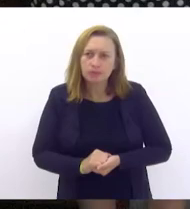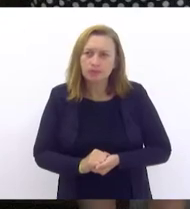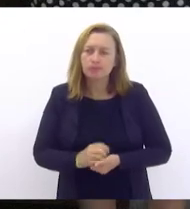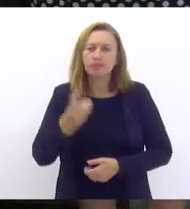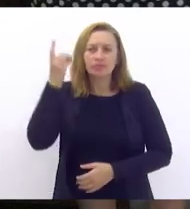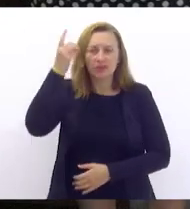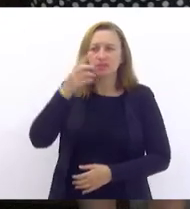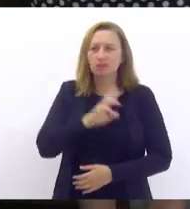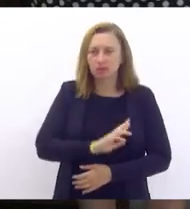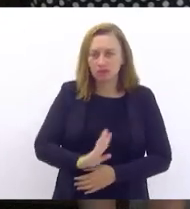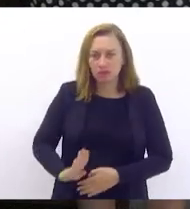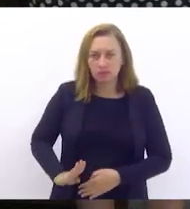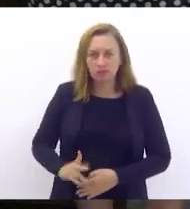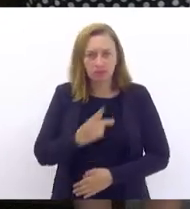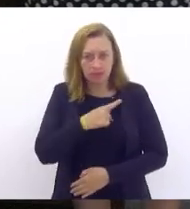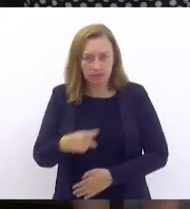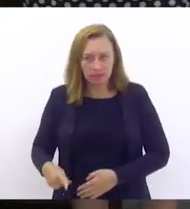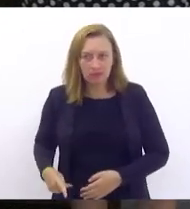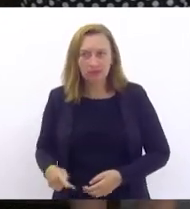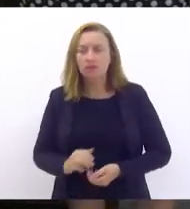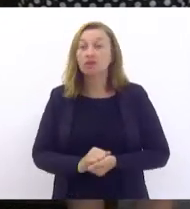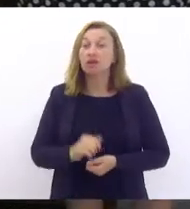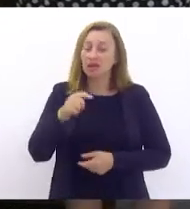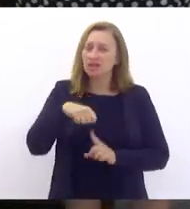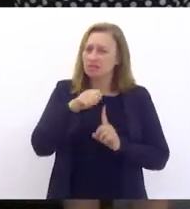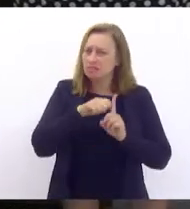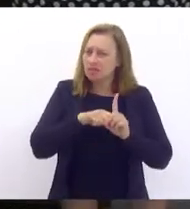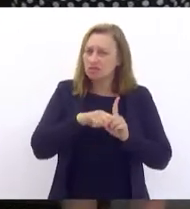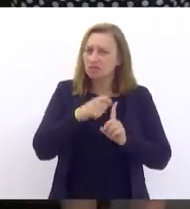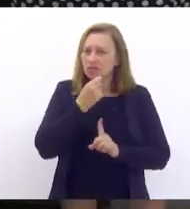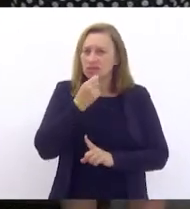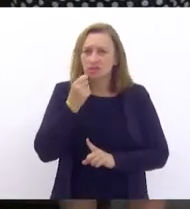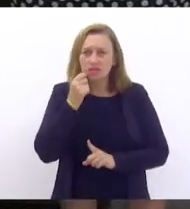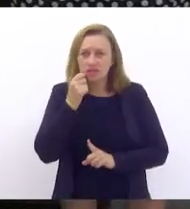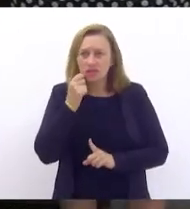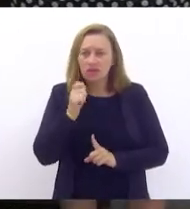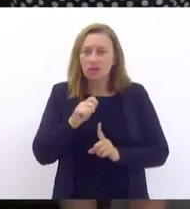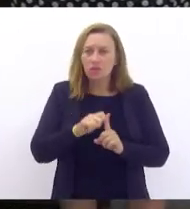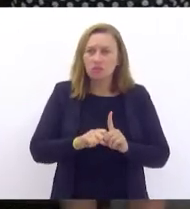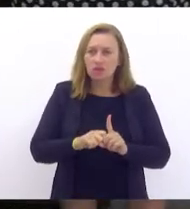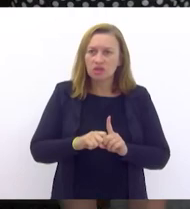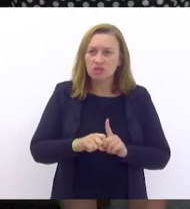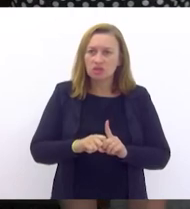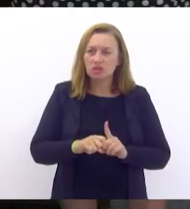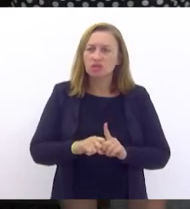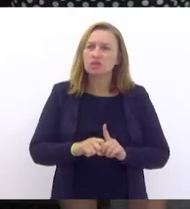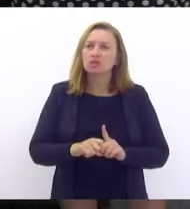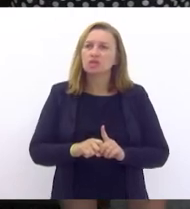Deputado Rodrigo, presidente, esse mês de setembro é o mês dedicado